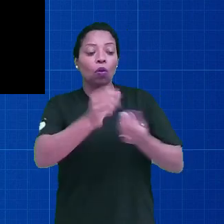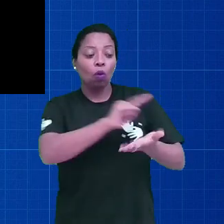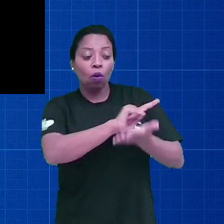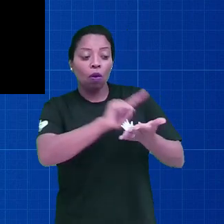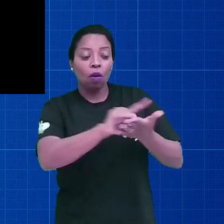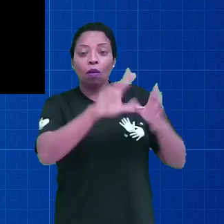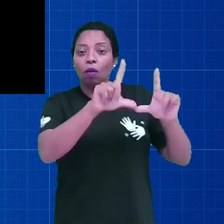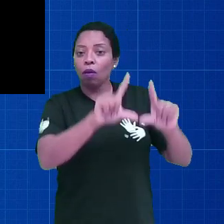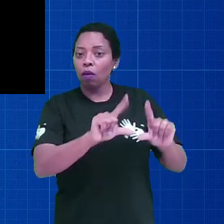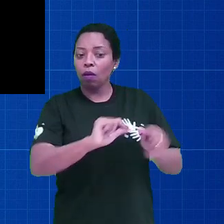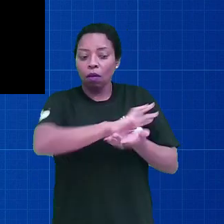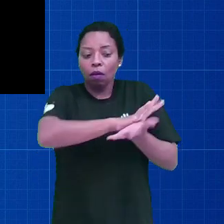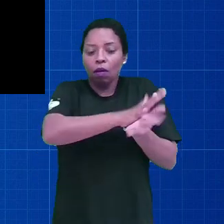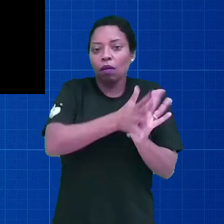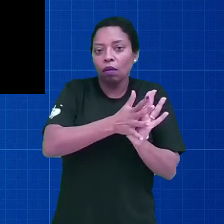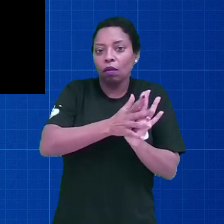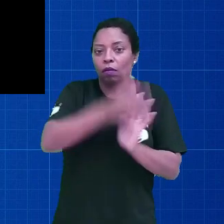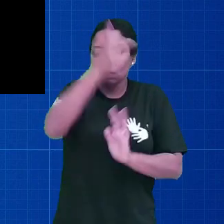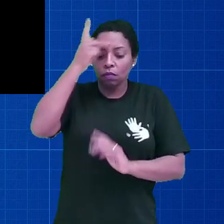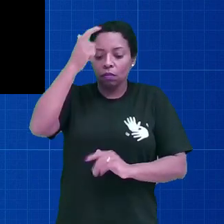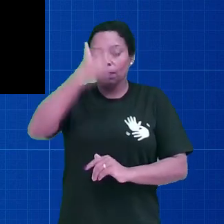para minimizar esse impacto.